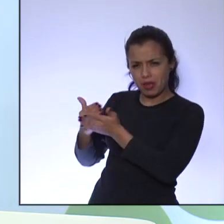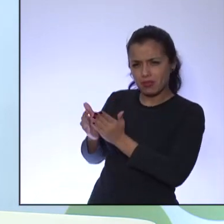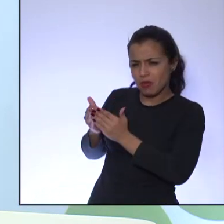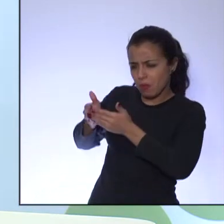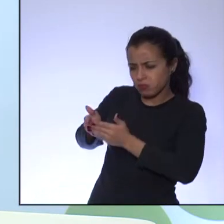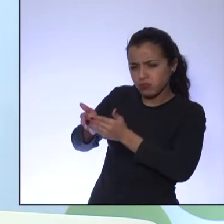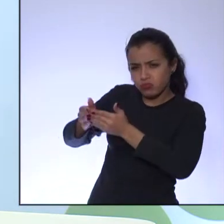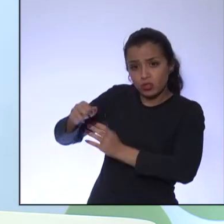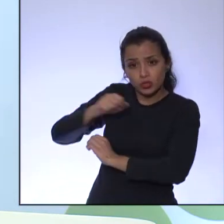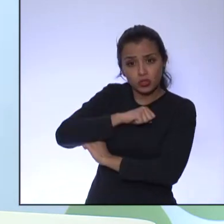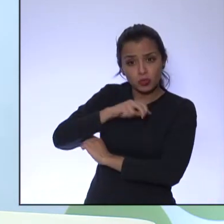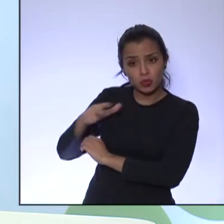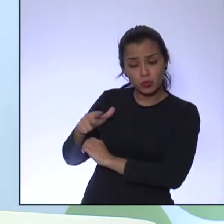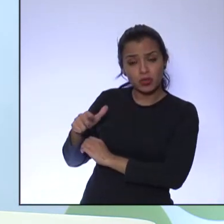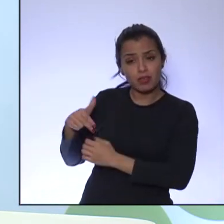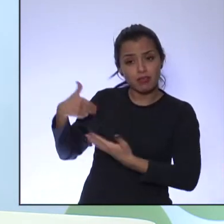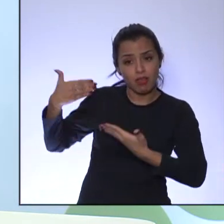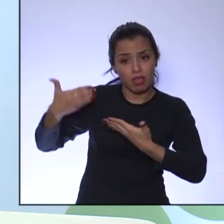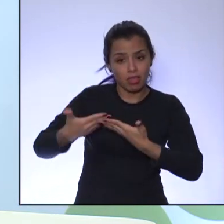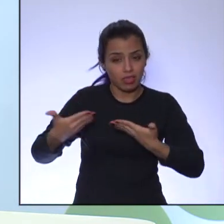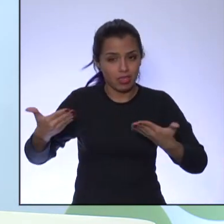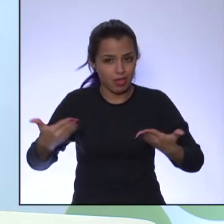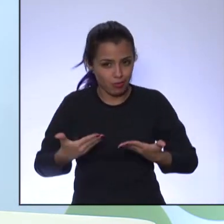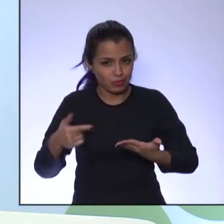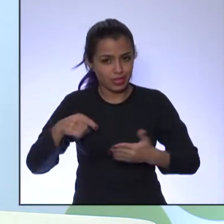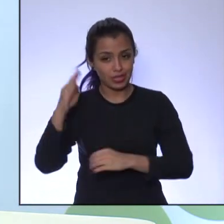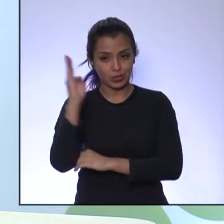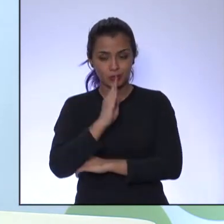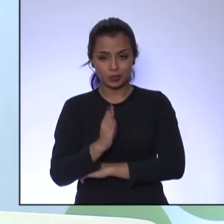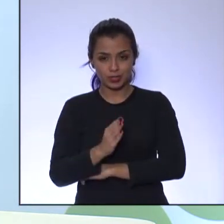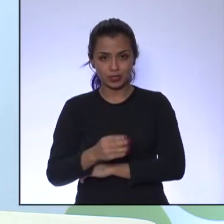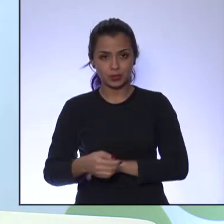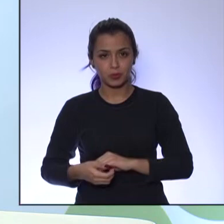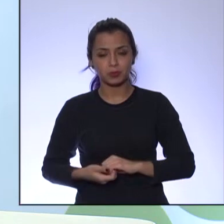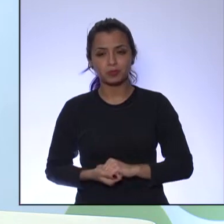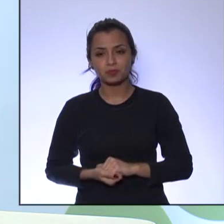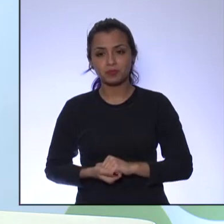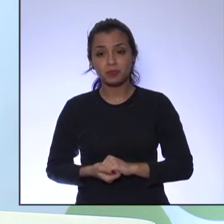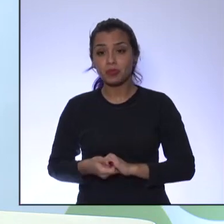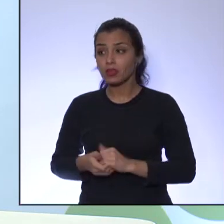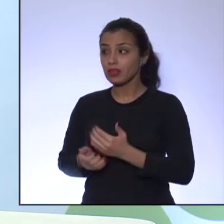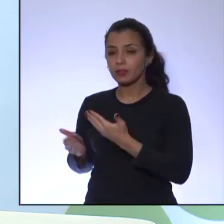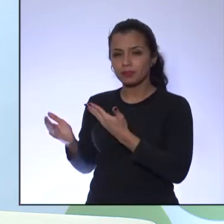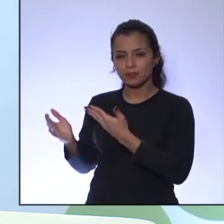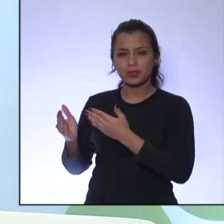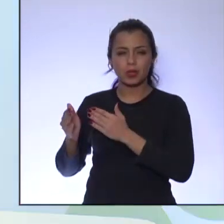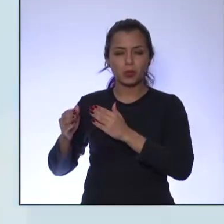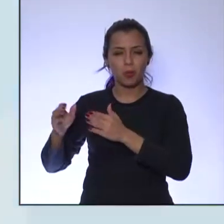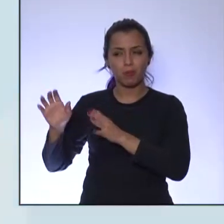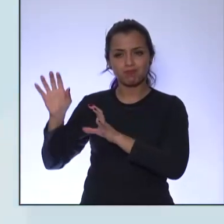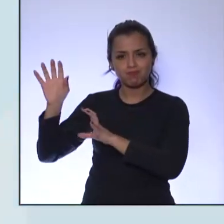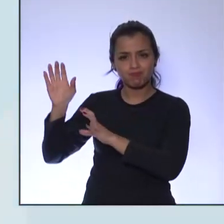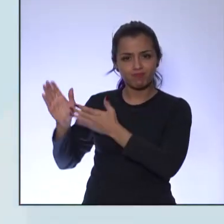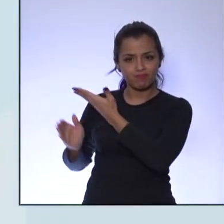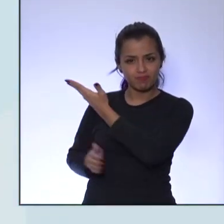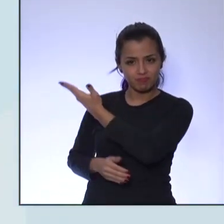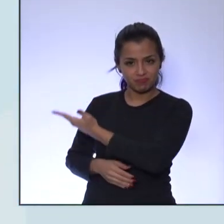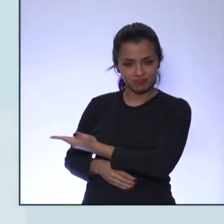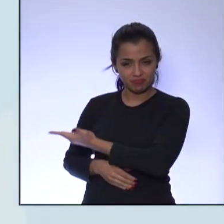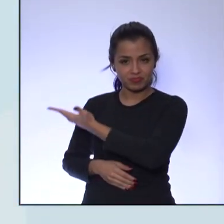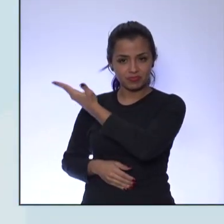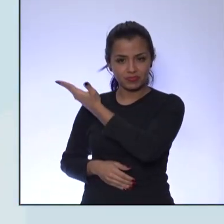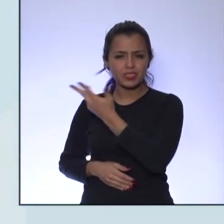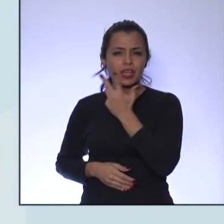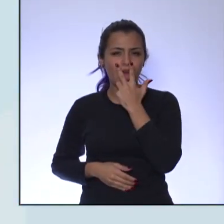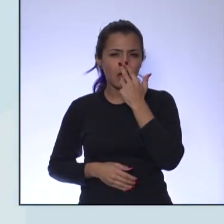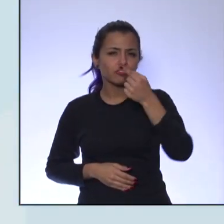dos portugueses aqui no Brasil, no território brasileiro. Então, nesse mapa, que é um mapa que talvez alguns de vocês até